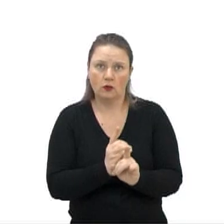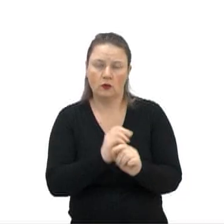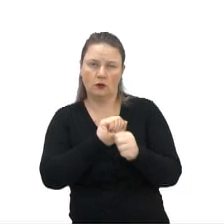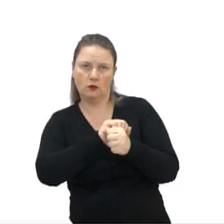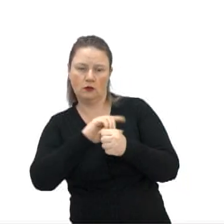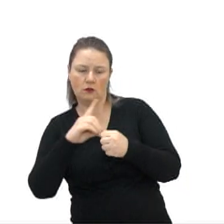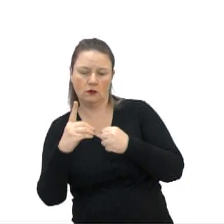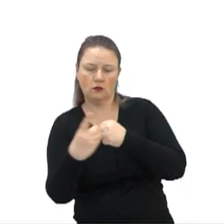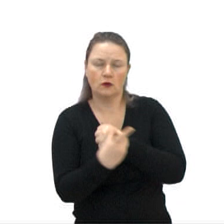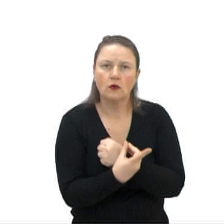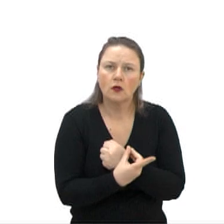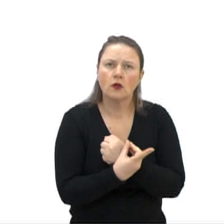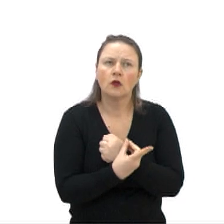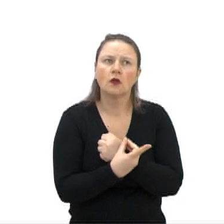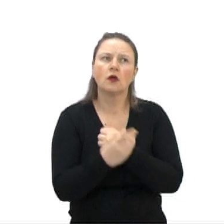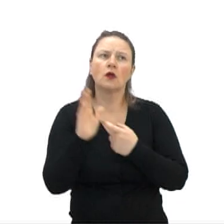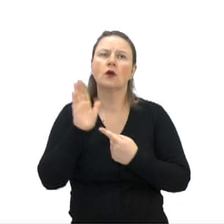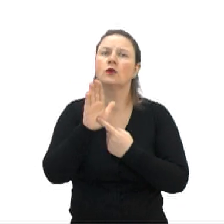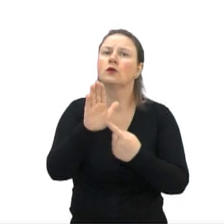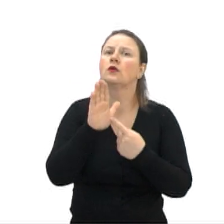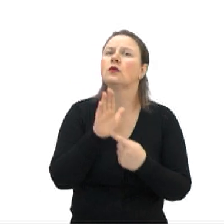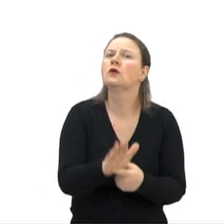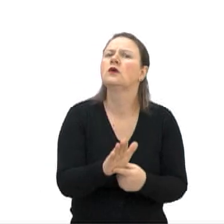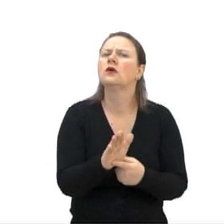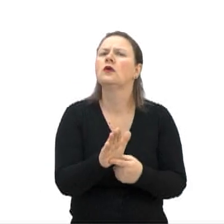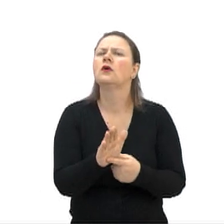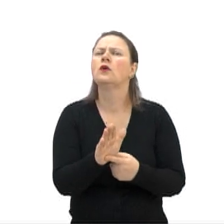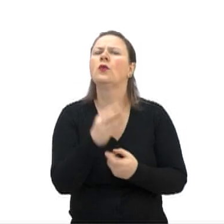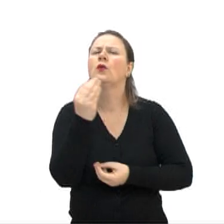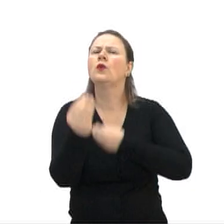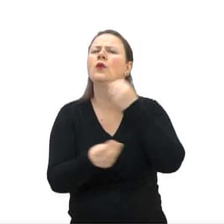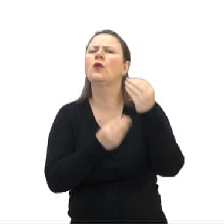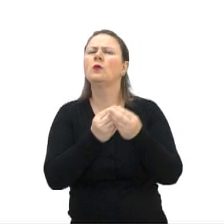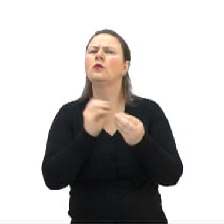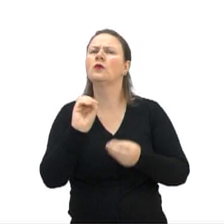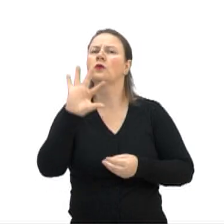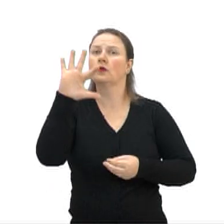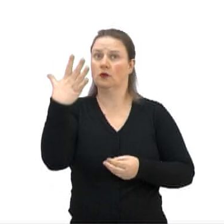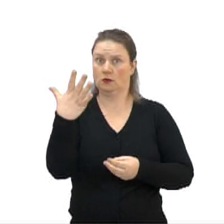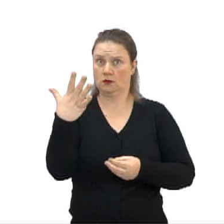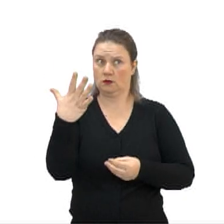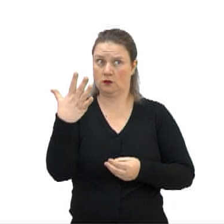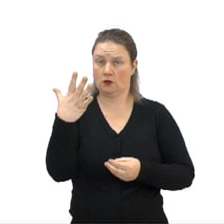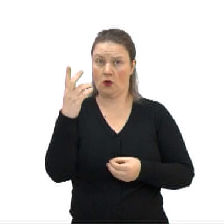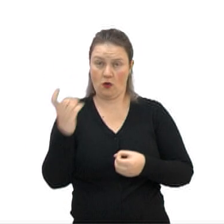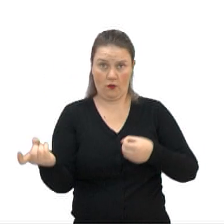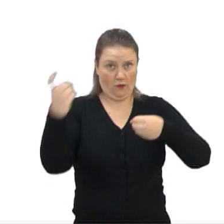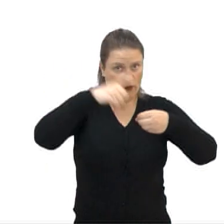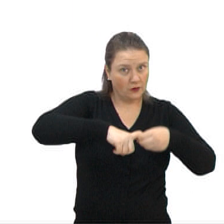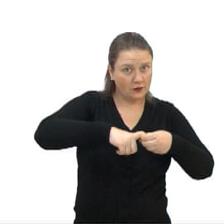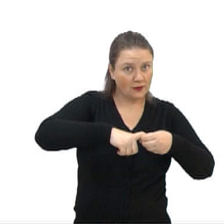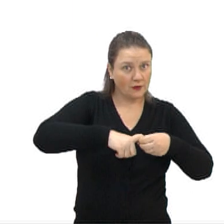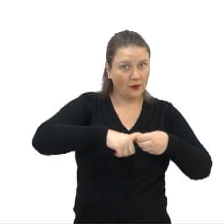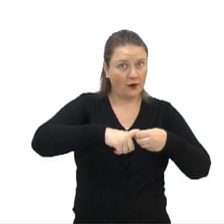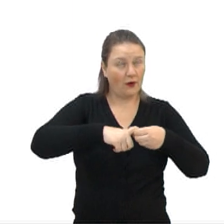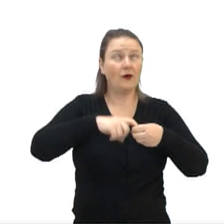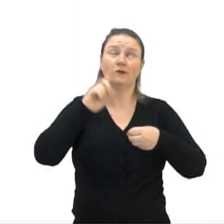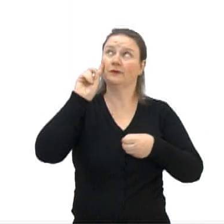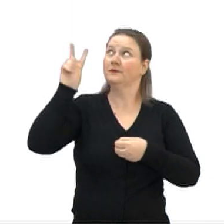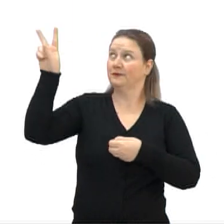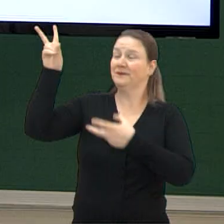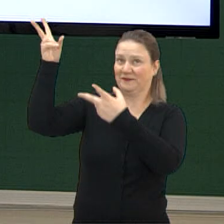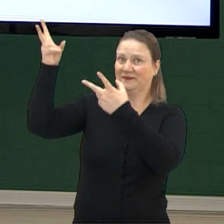as circunstâncias apresentadas nas orações. Vou voltar e lembrá-los. Olha as